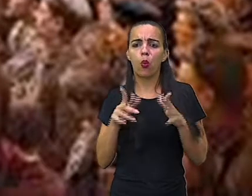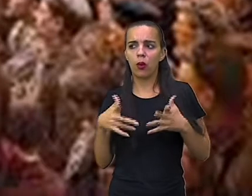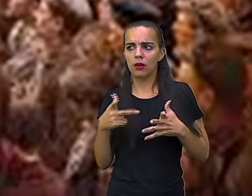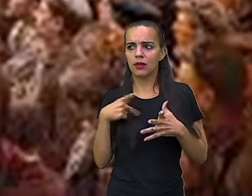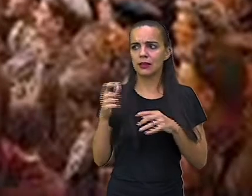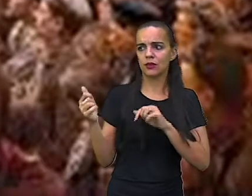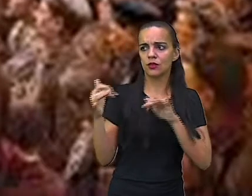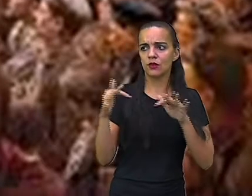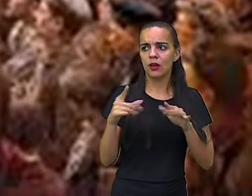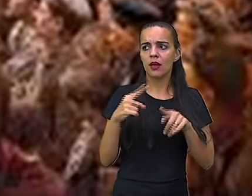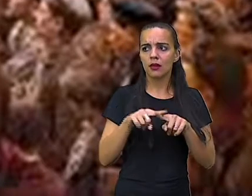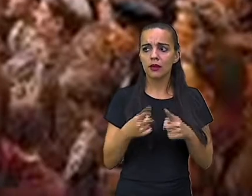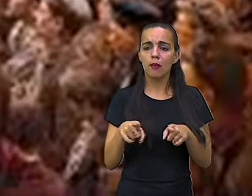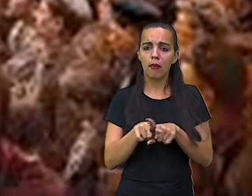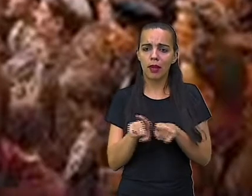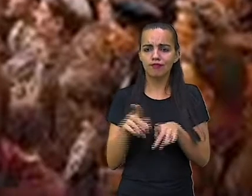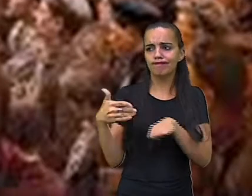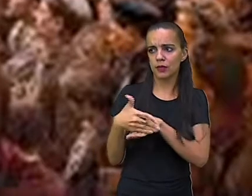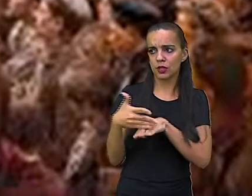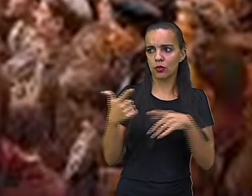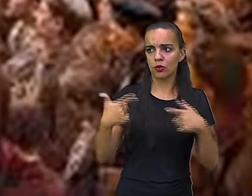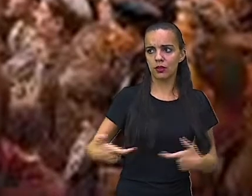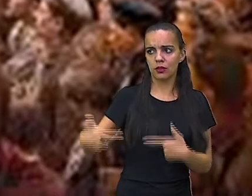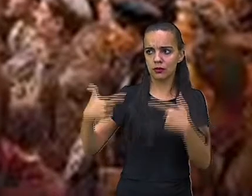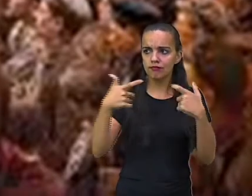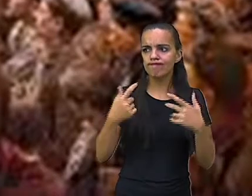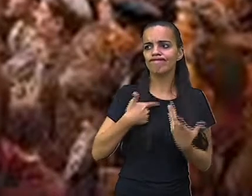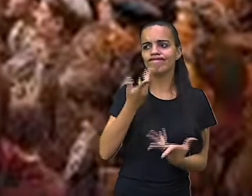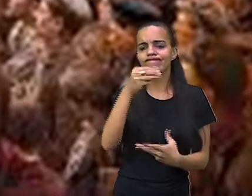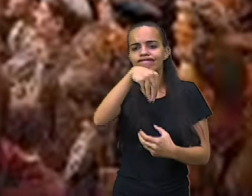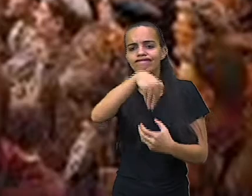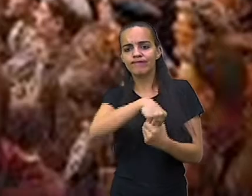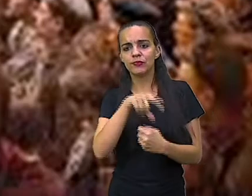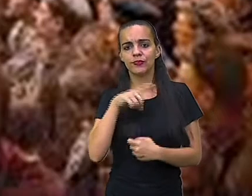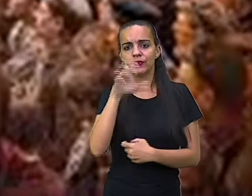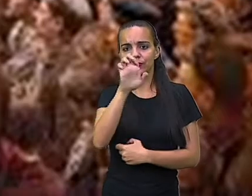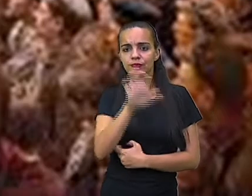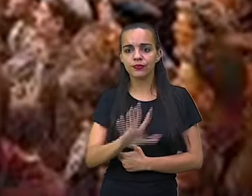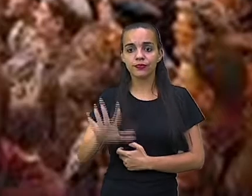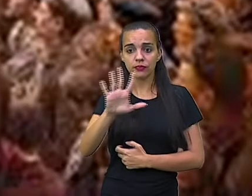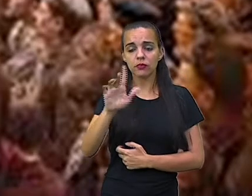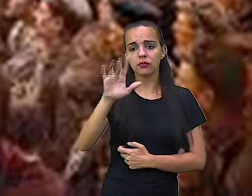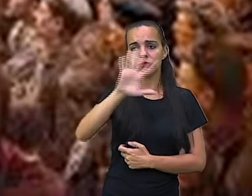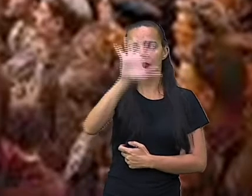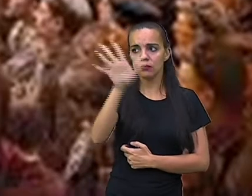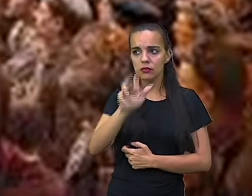seus impactos foram maiores ainda, sobretudo nos continentes africanos,